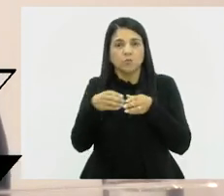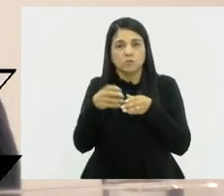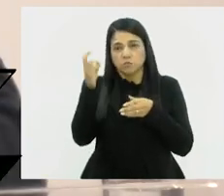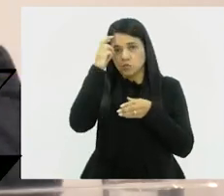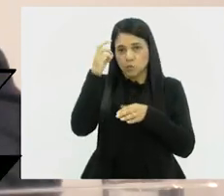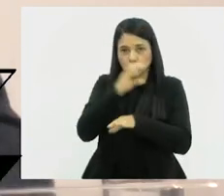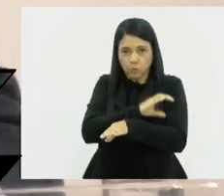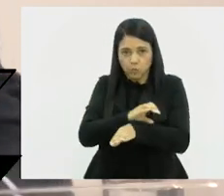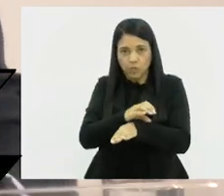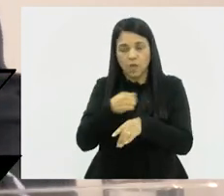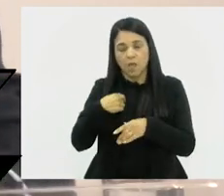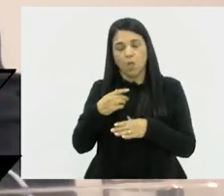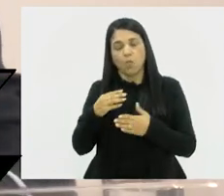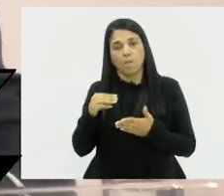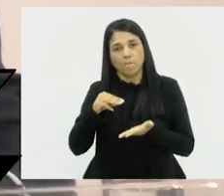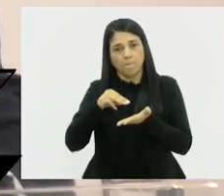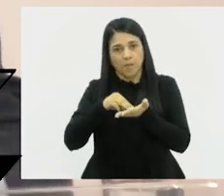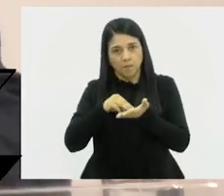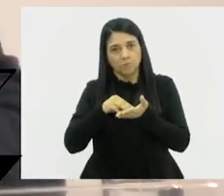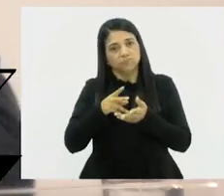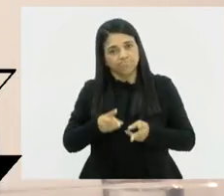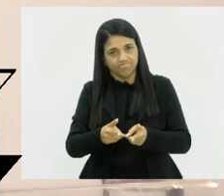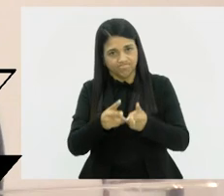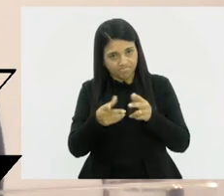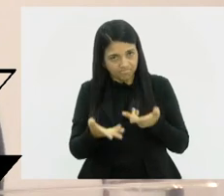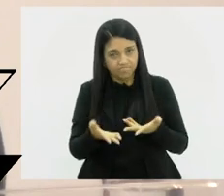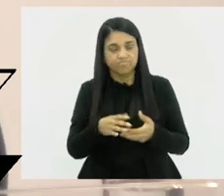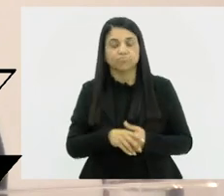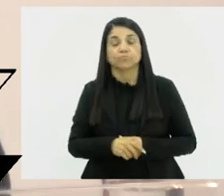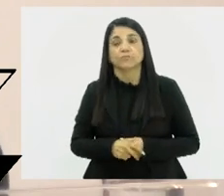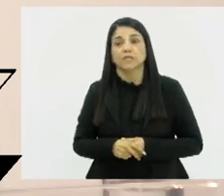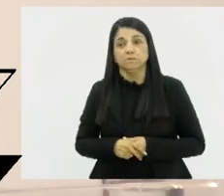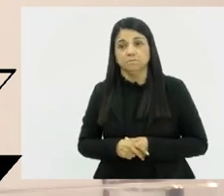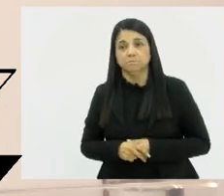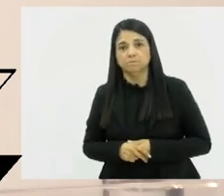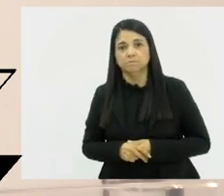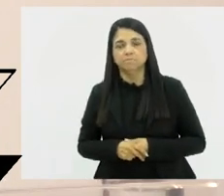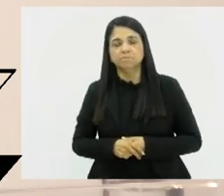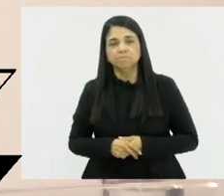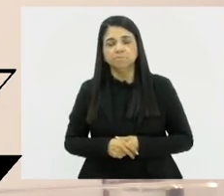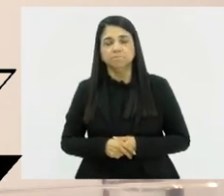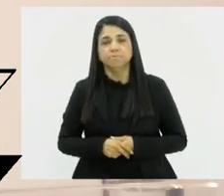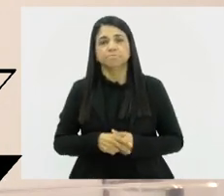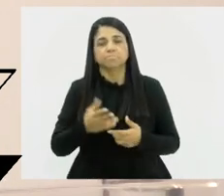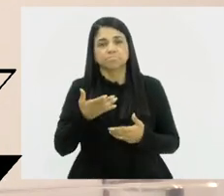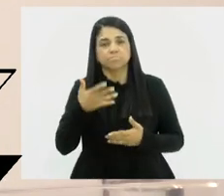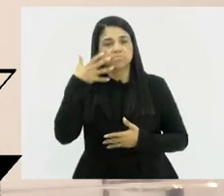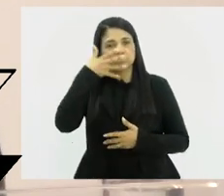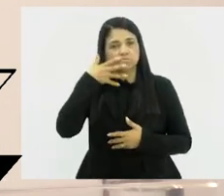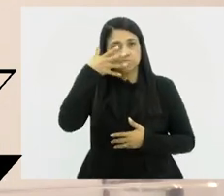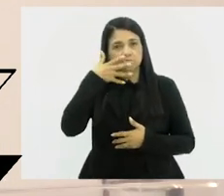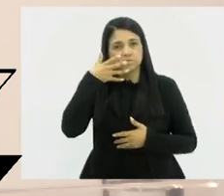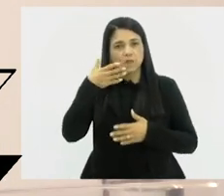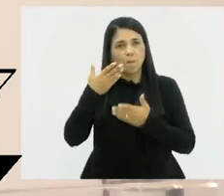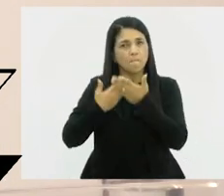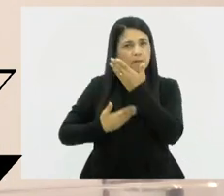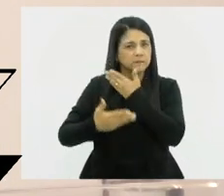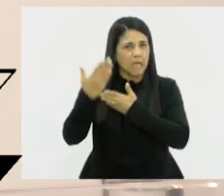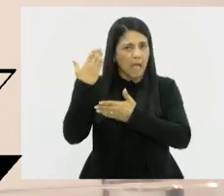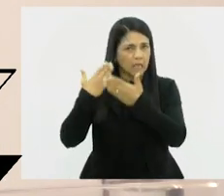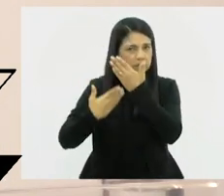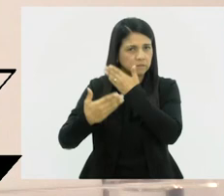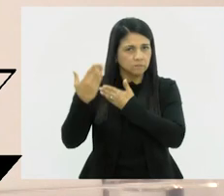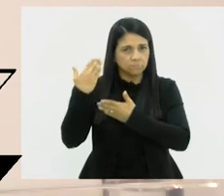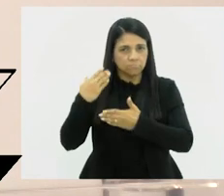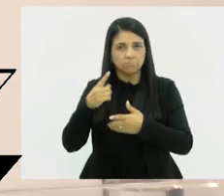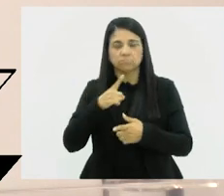membro efetivo. E eu queria, senhor presidente, dizer que, como no passado